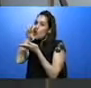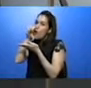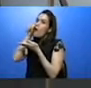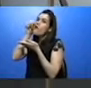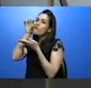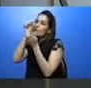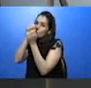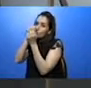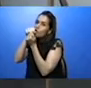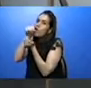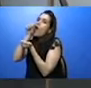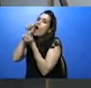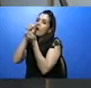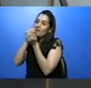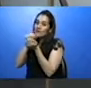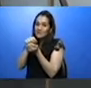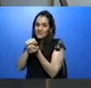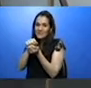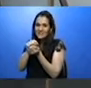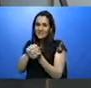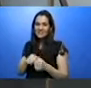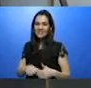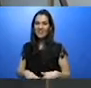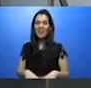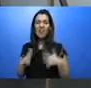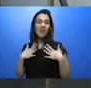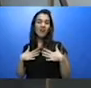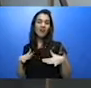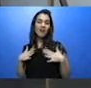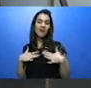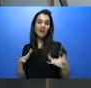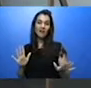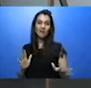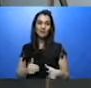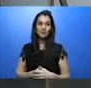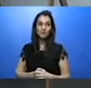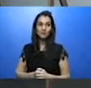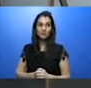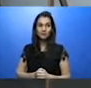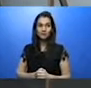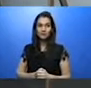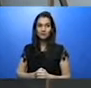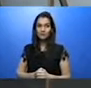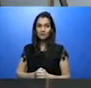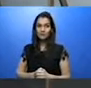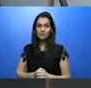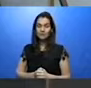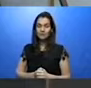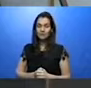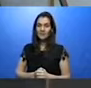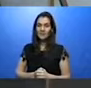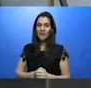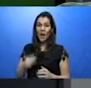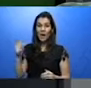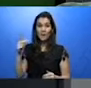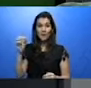assim, com a vida, ela é toda tranquila. Vamos lá. Aqui, olha, na apostila de vocês, na